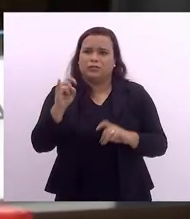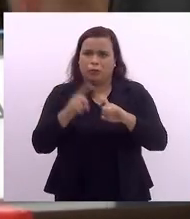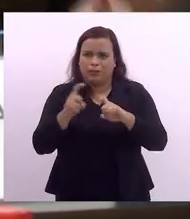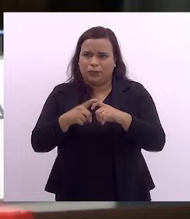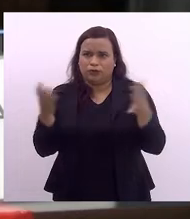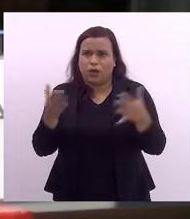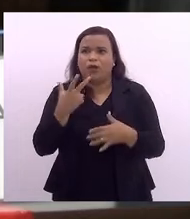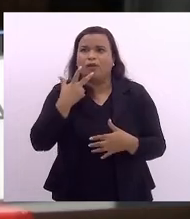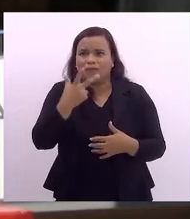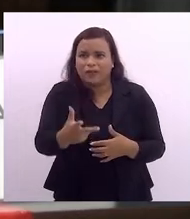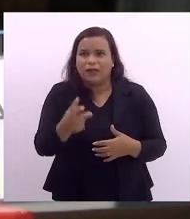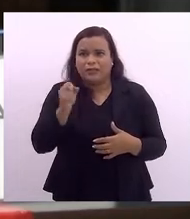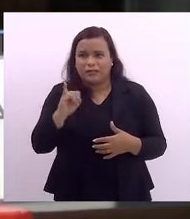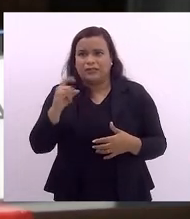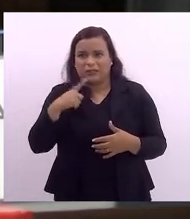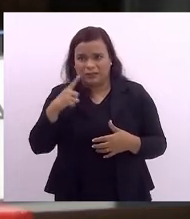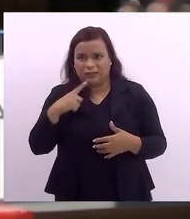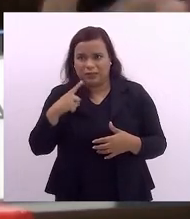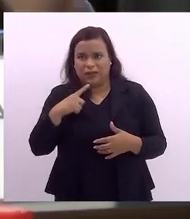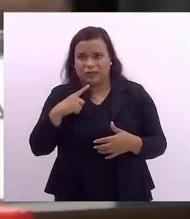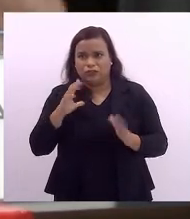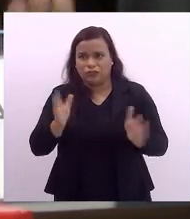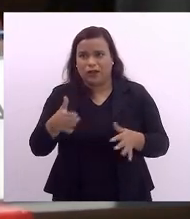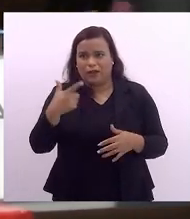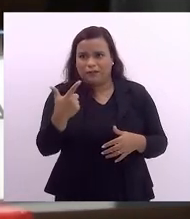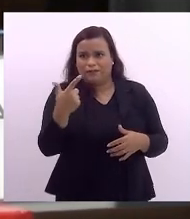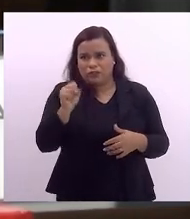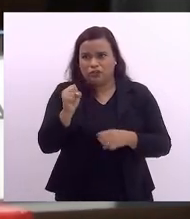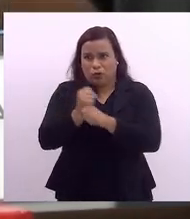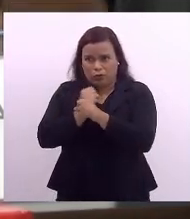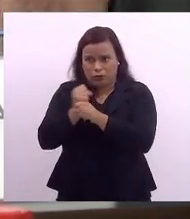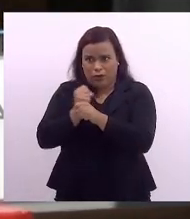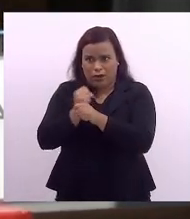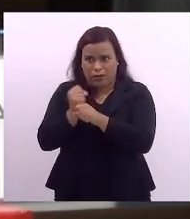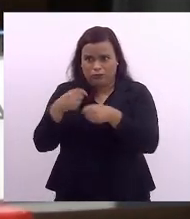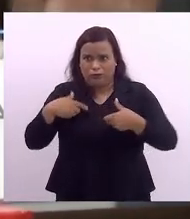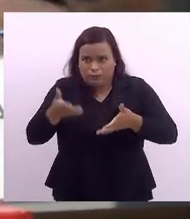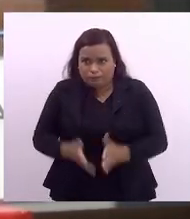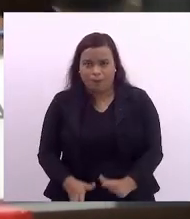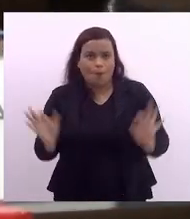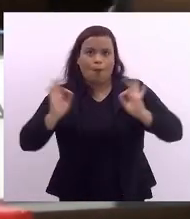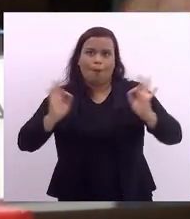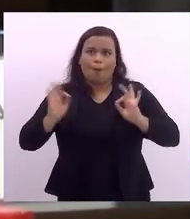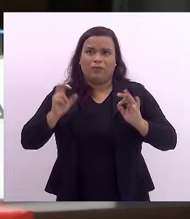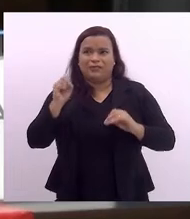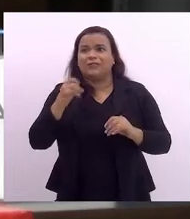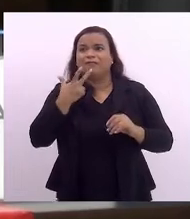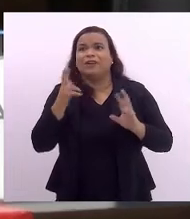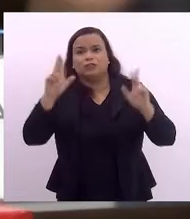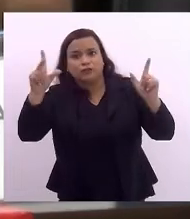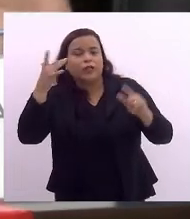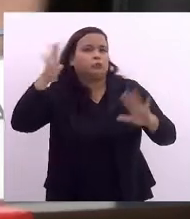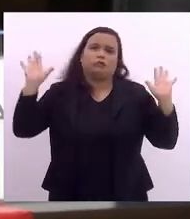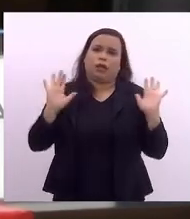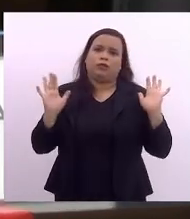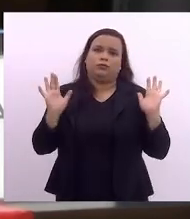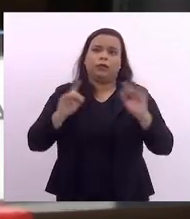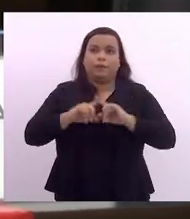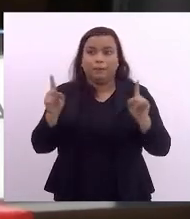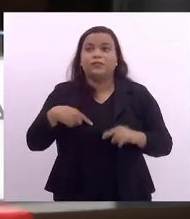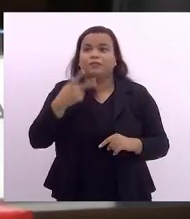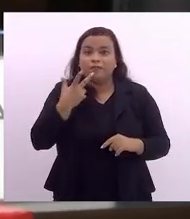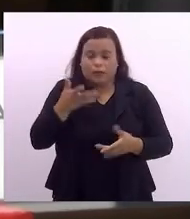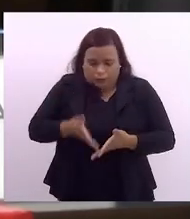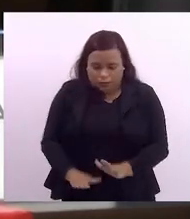estão falando que há de convir, que já tem 28 anos que eu não paro mais, que eu não pari mais ninguém, então não sei. Mas até então era